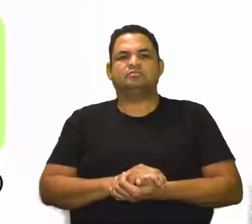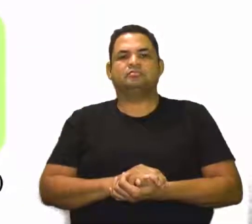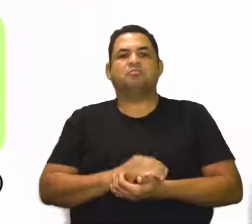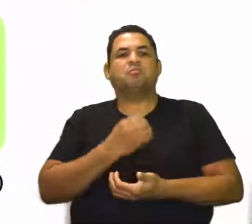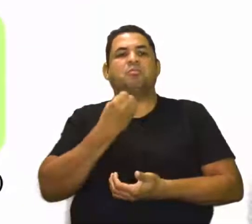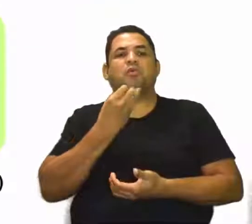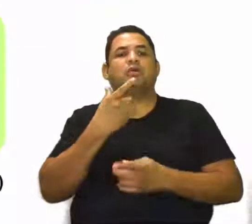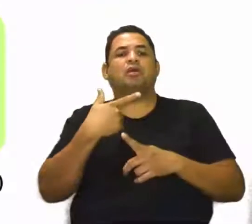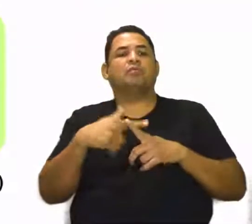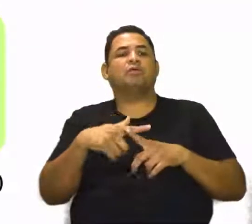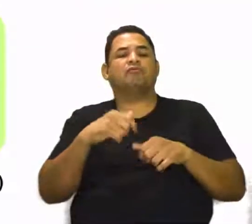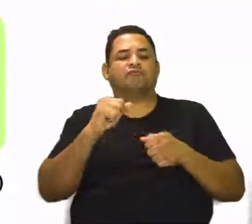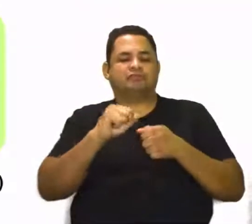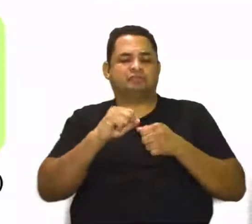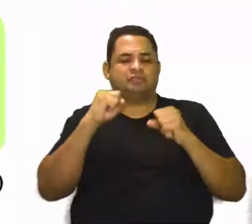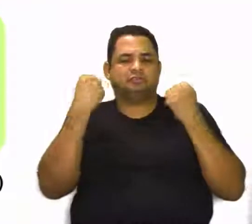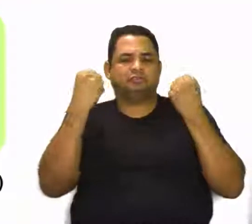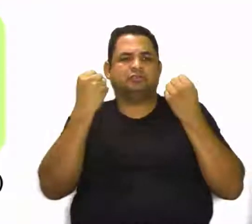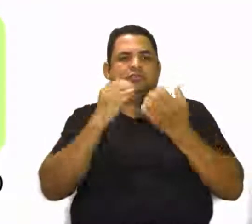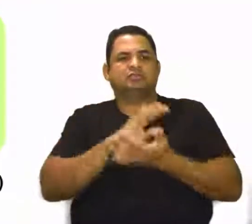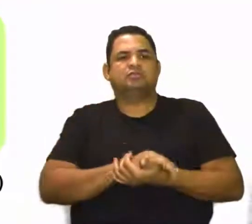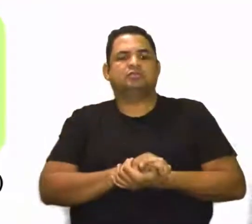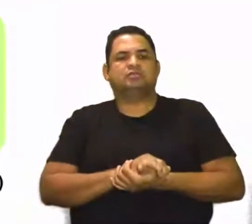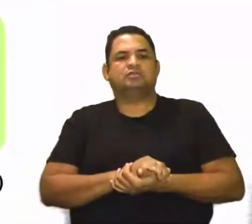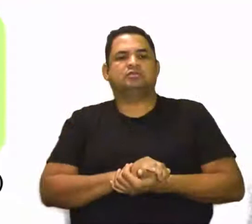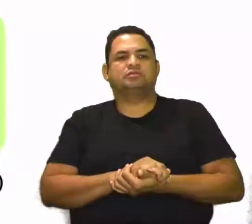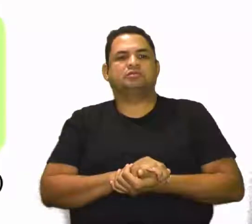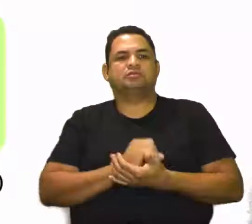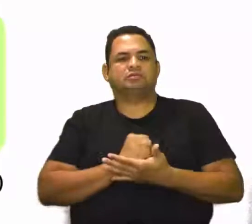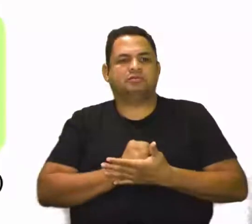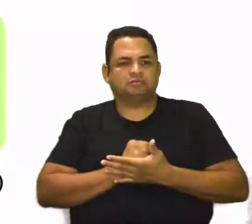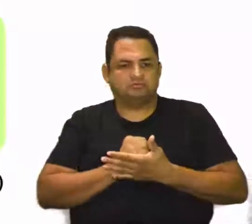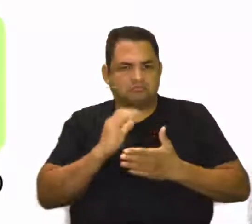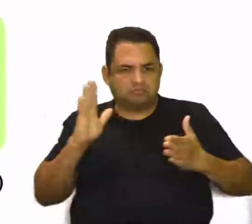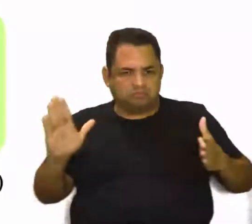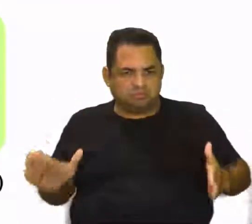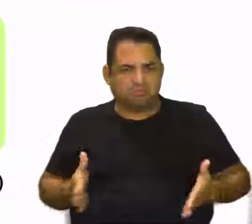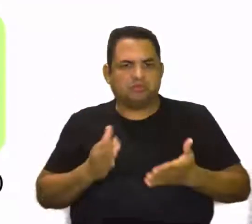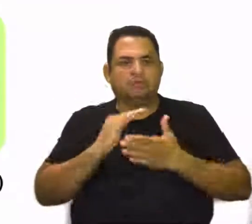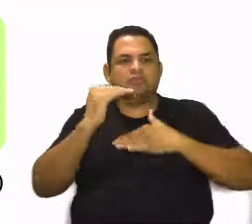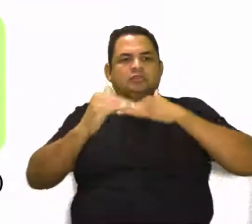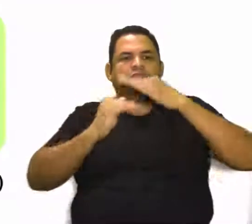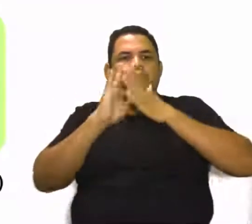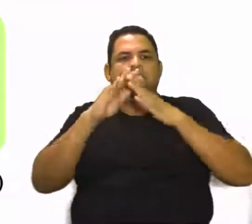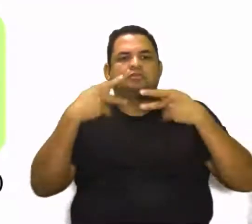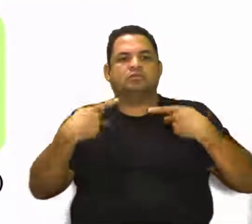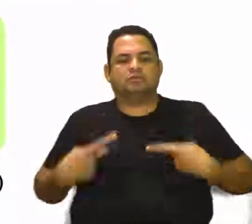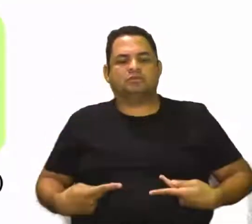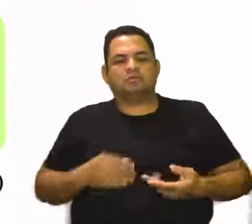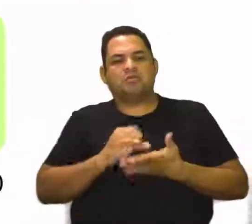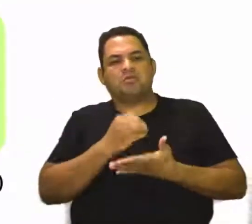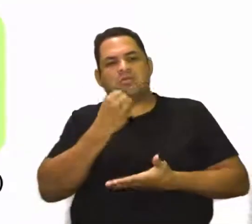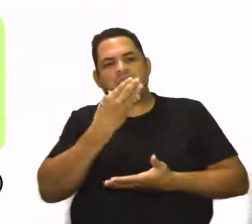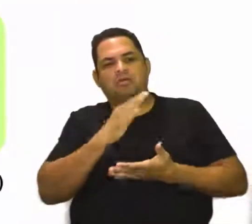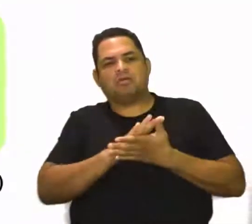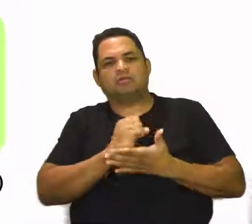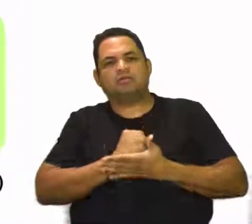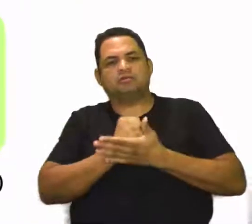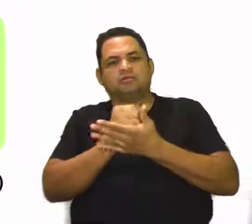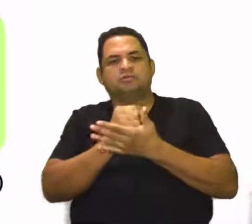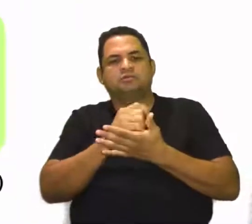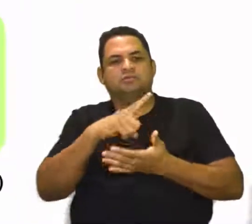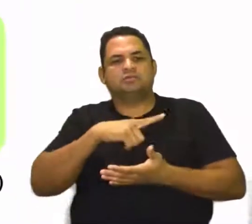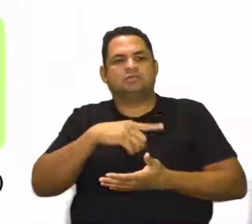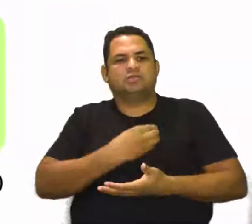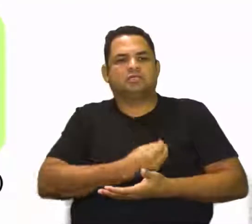benefícios, professora Iris? Ajuda aí a promover o seu desenvolvimento humano e o bem-estar, ajuda a desfrutar